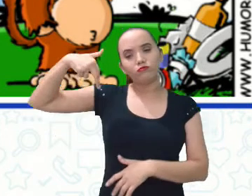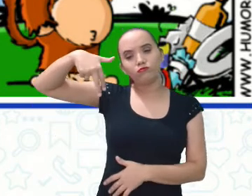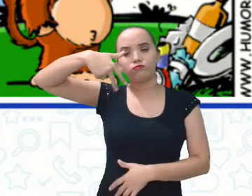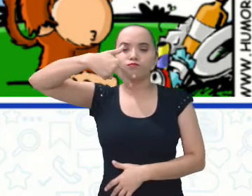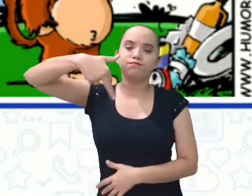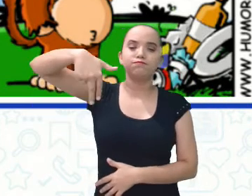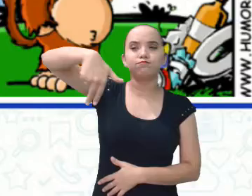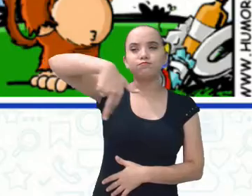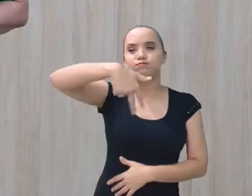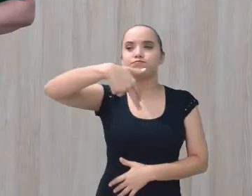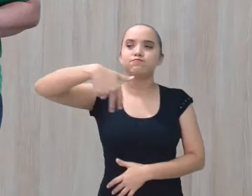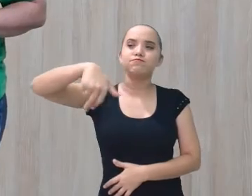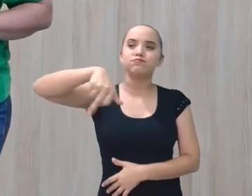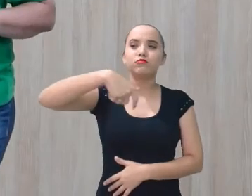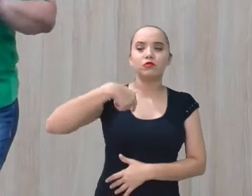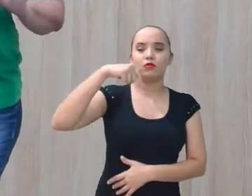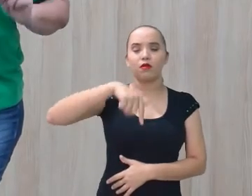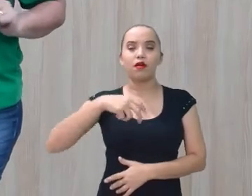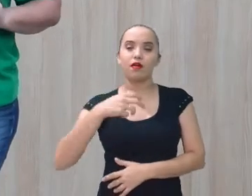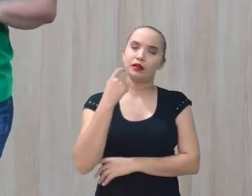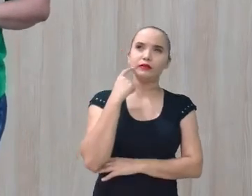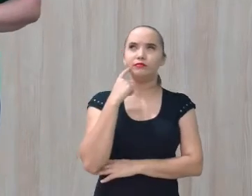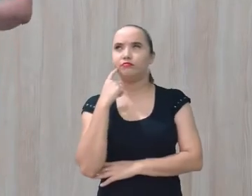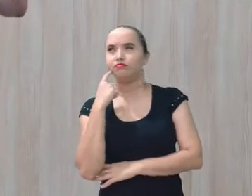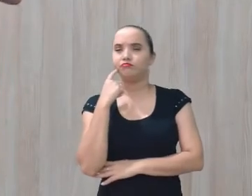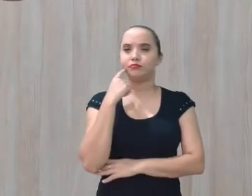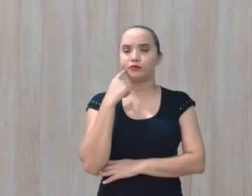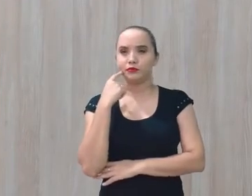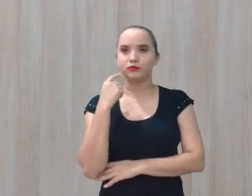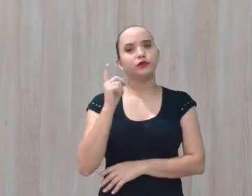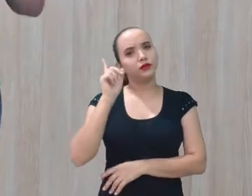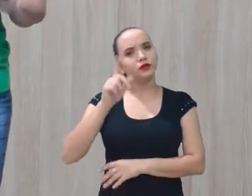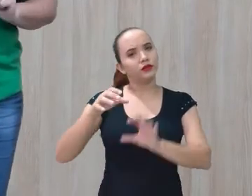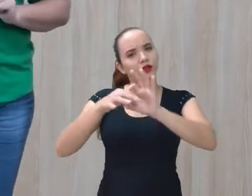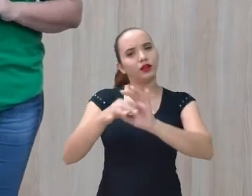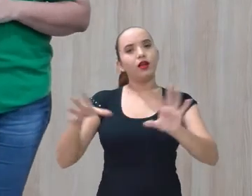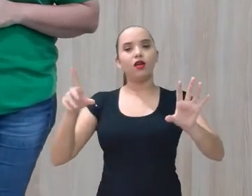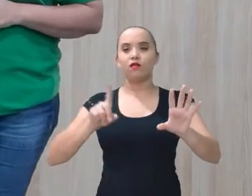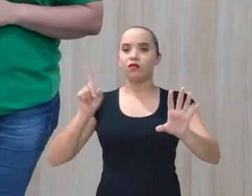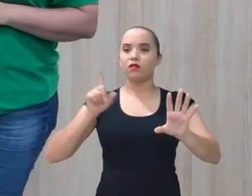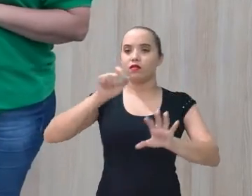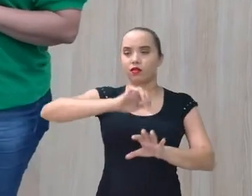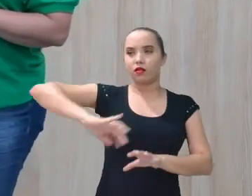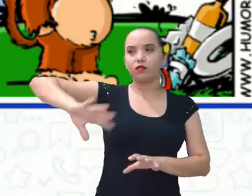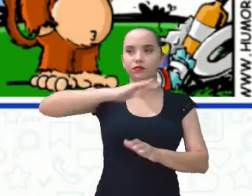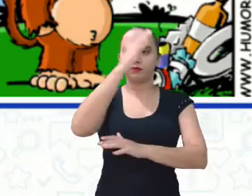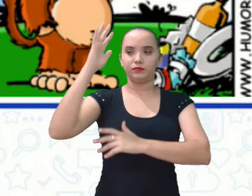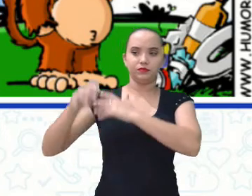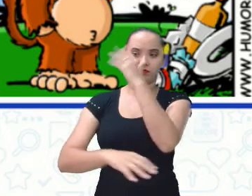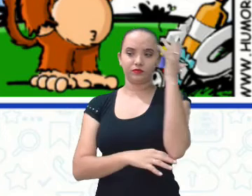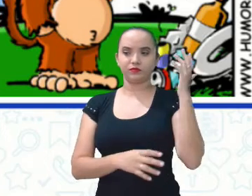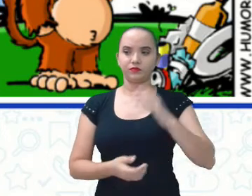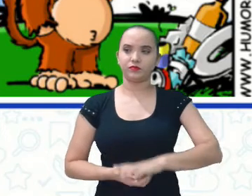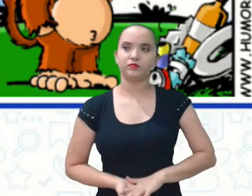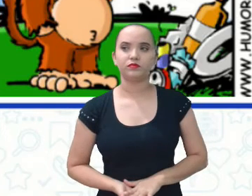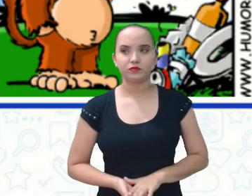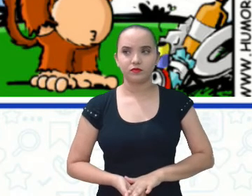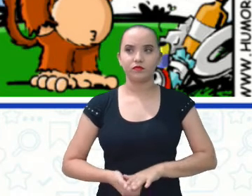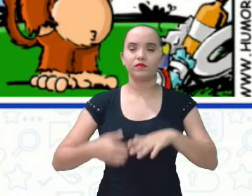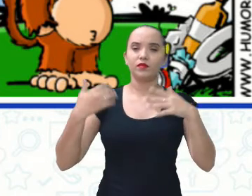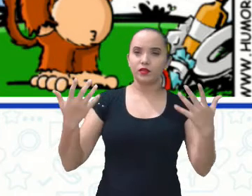floresta livre, que bom, não é? Porque os animais silvestres têm que estar livres mesmo. E aí ele está